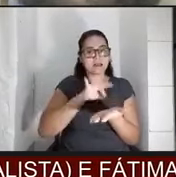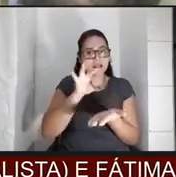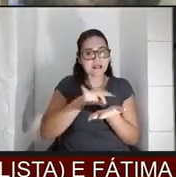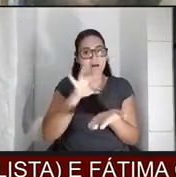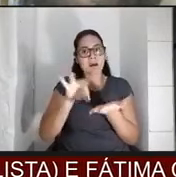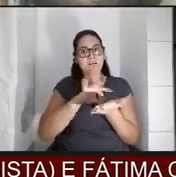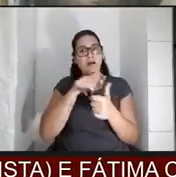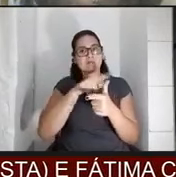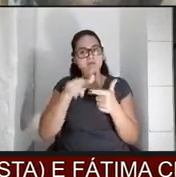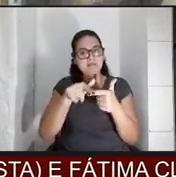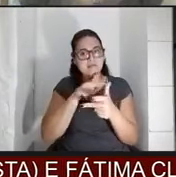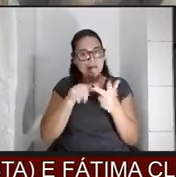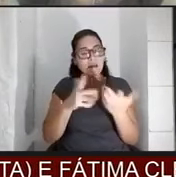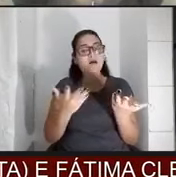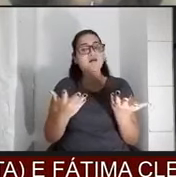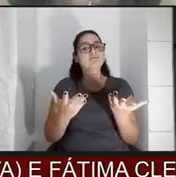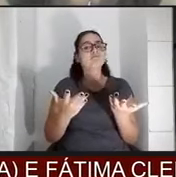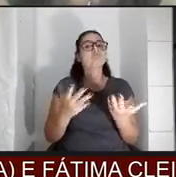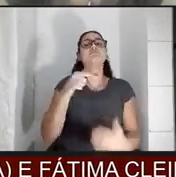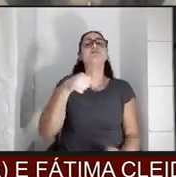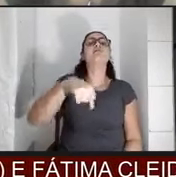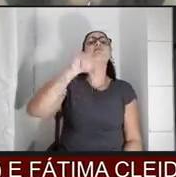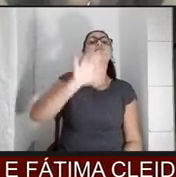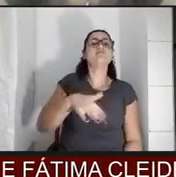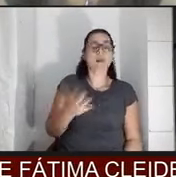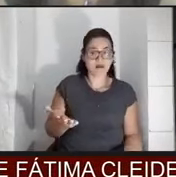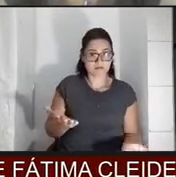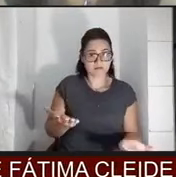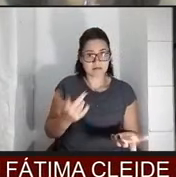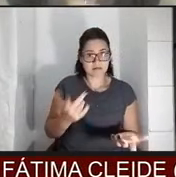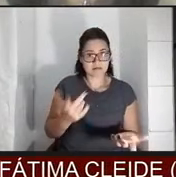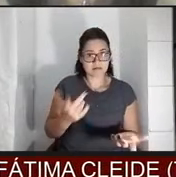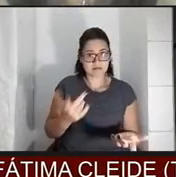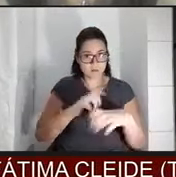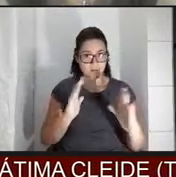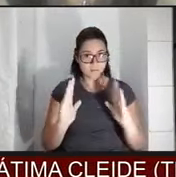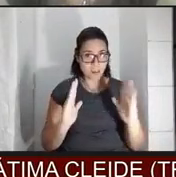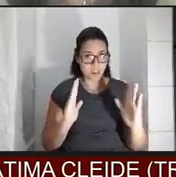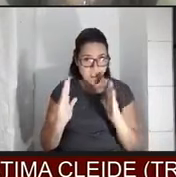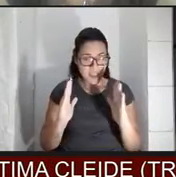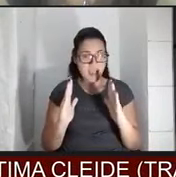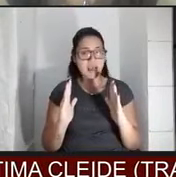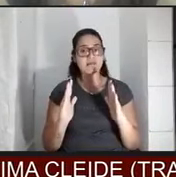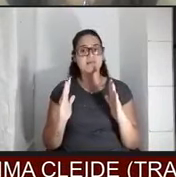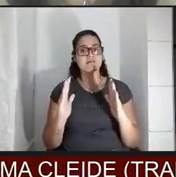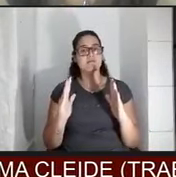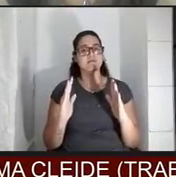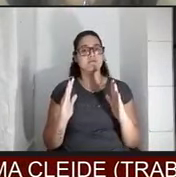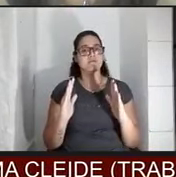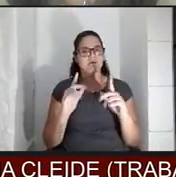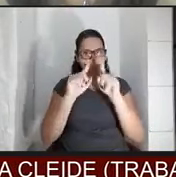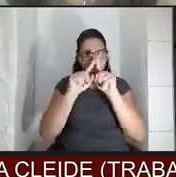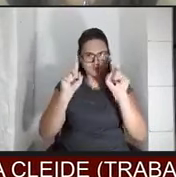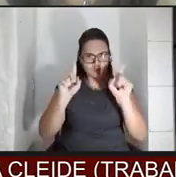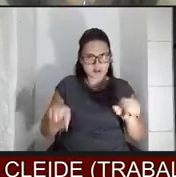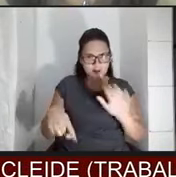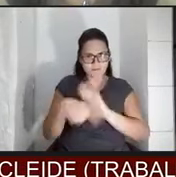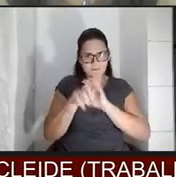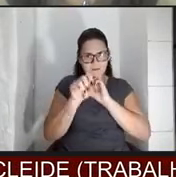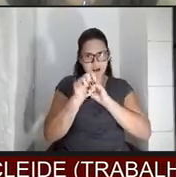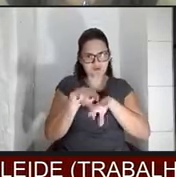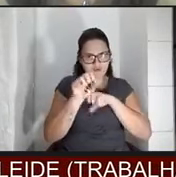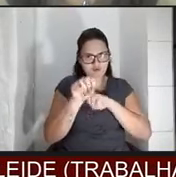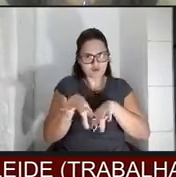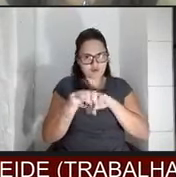rematrícula, enfim. Será que nós, nesse tempo de pandemia, os funcionários da educação